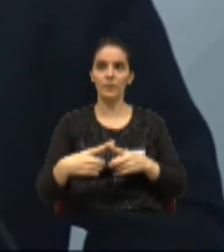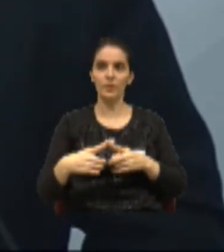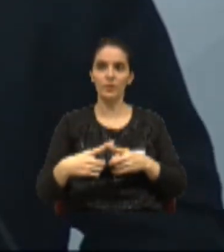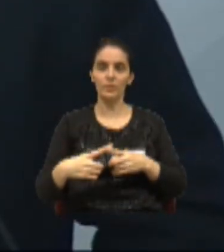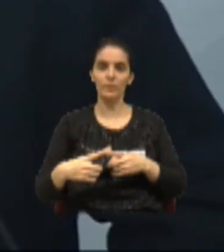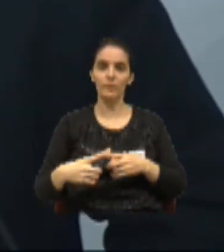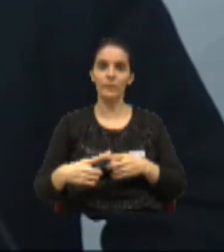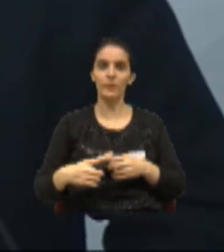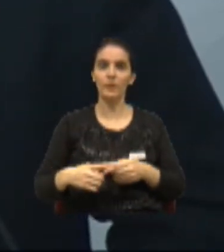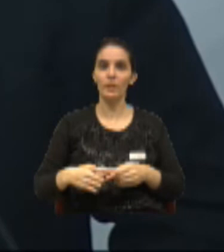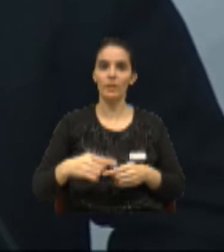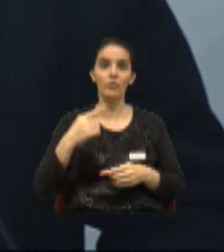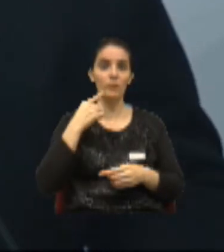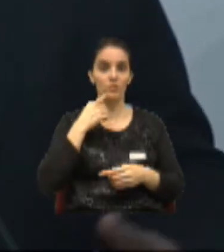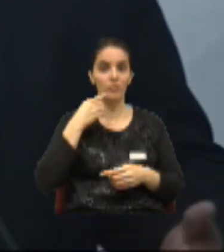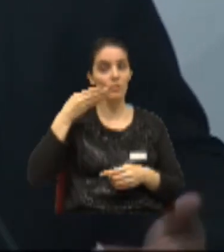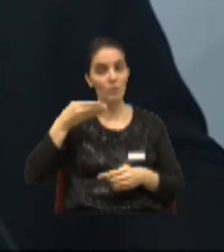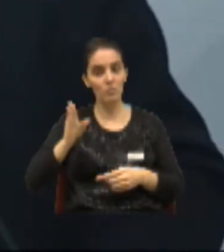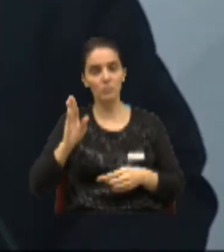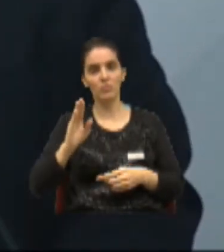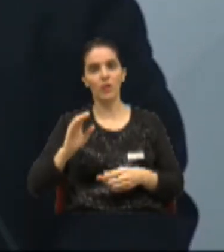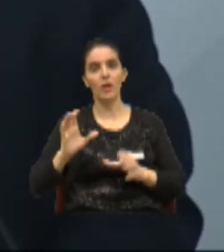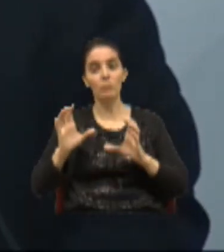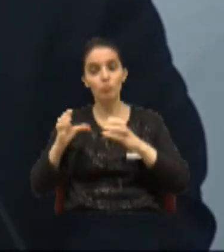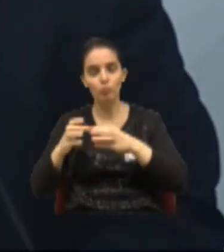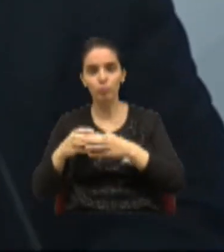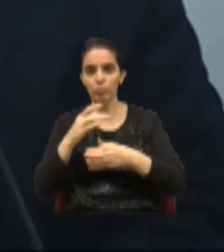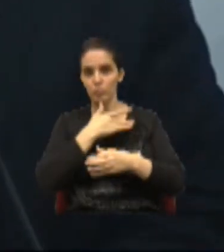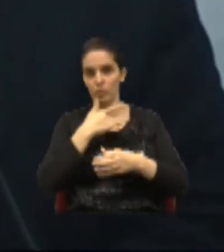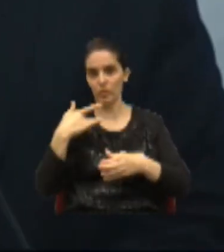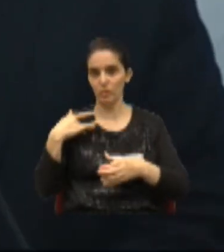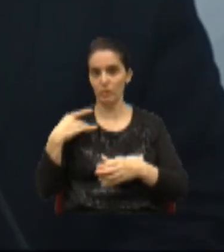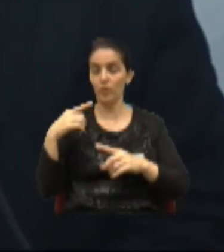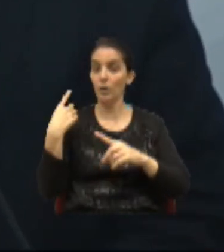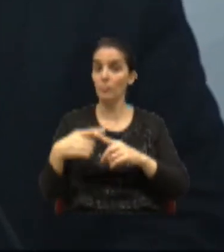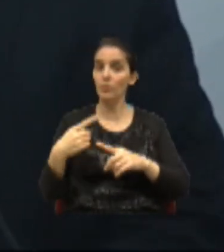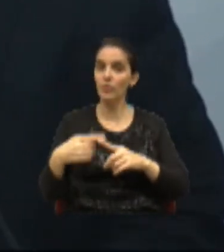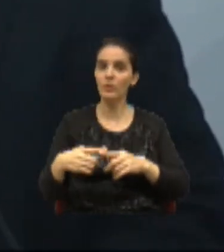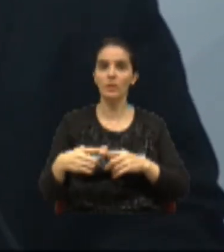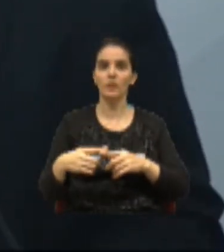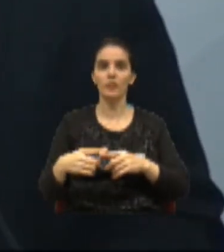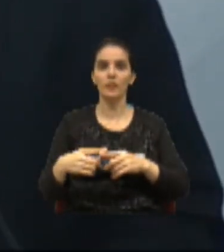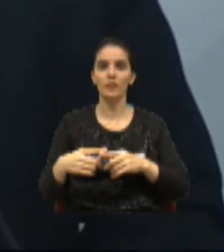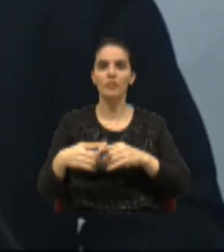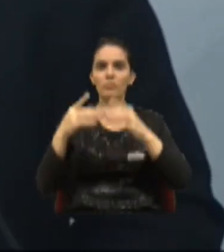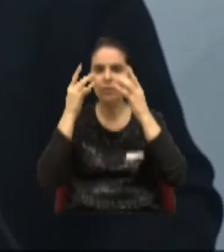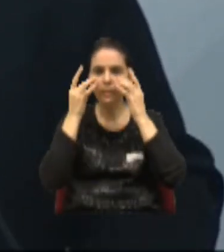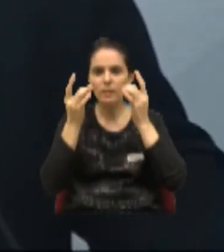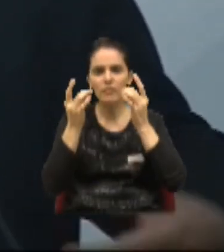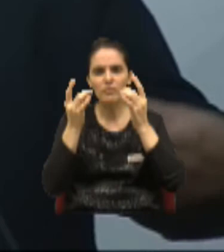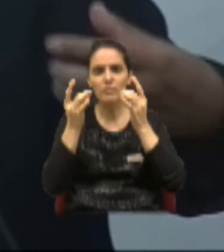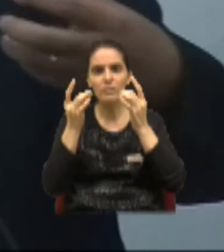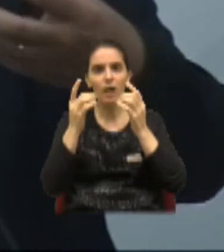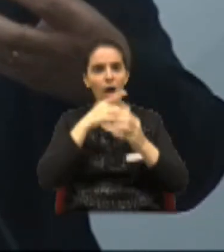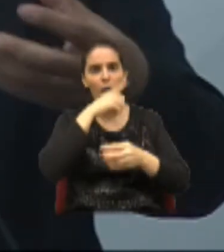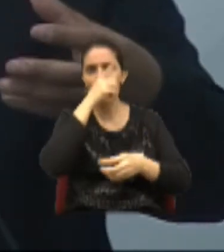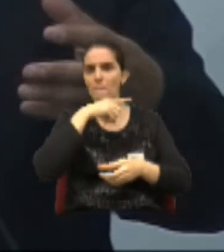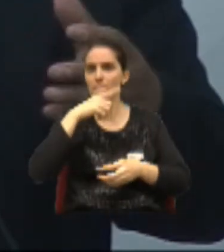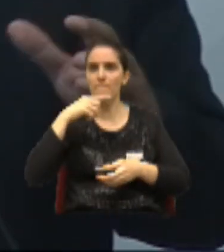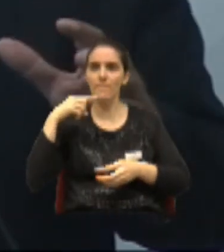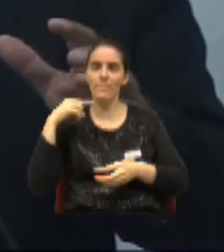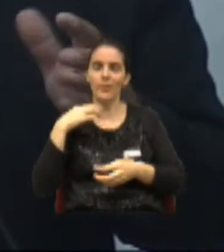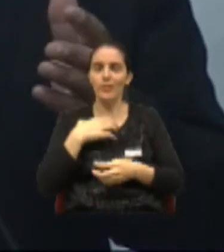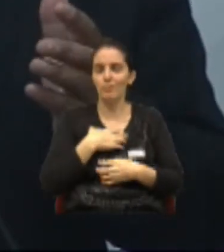na comissão de saúde, porque eu quero ouvir. E aí, ouvindo principalmente os 3 na comissão de saúde, a doutora Mária tem o